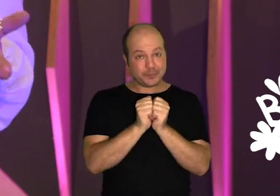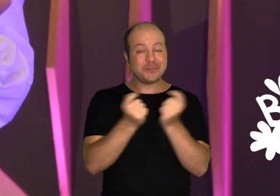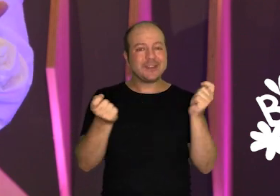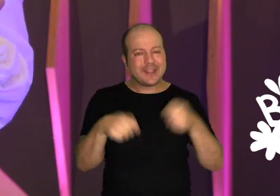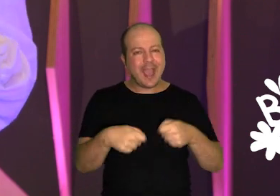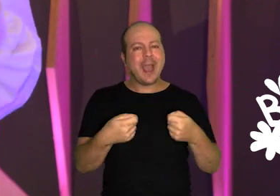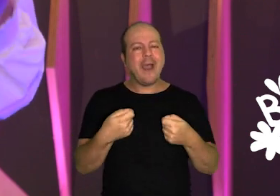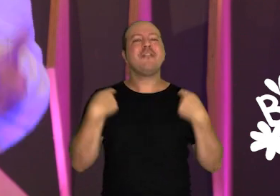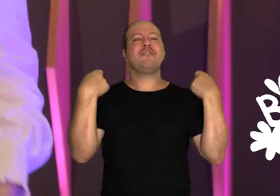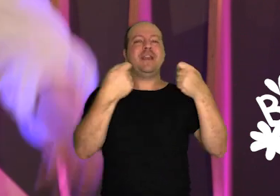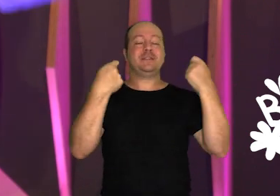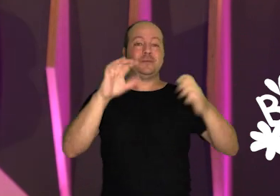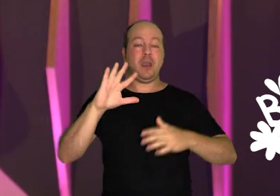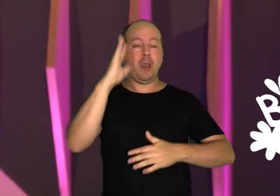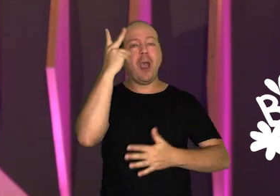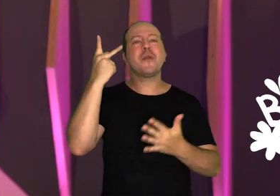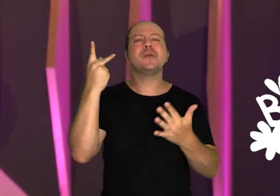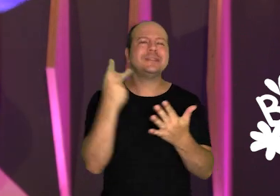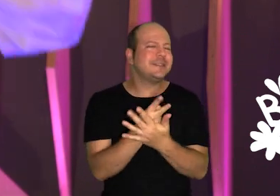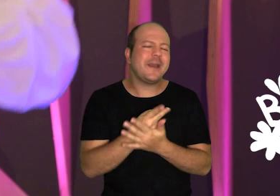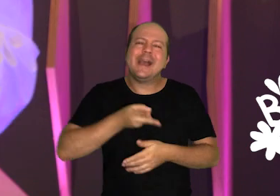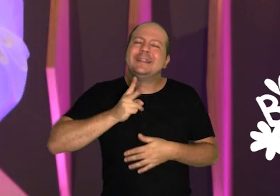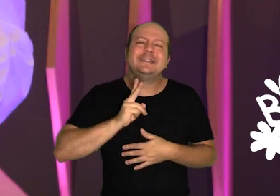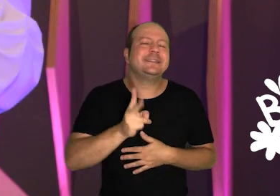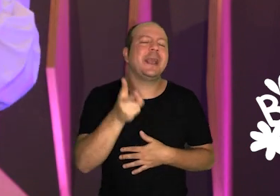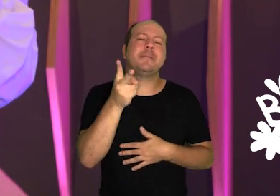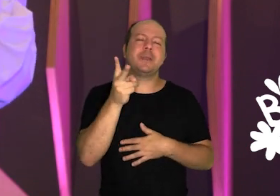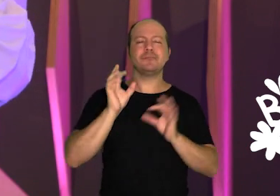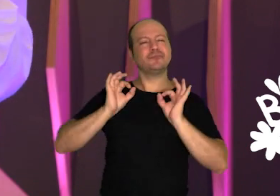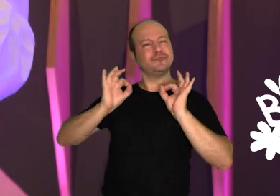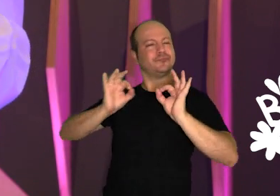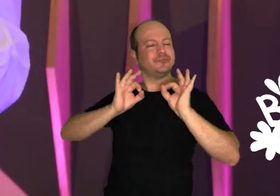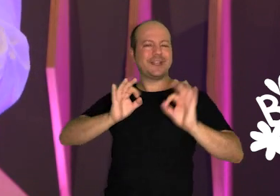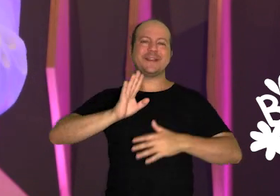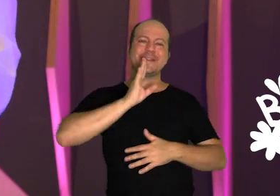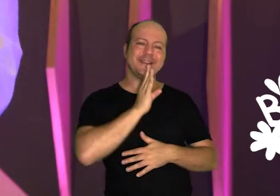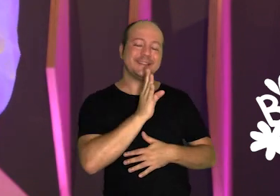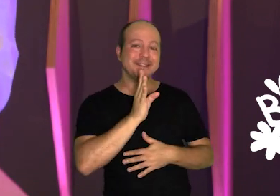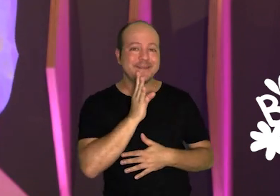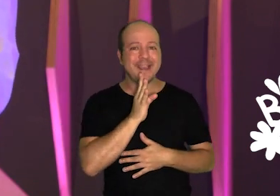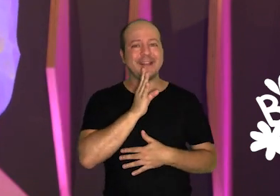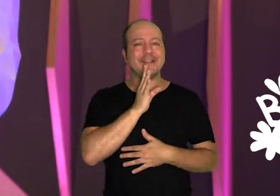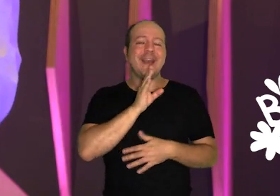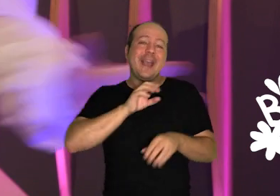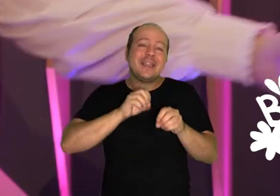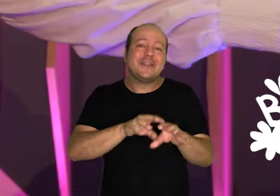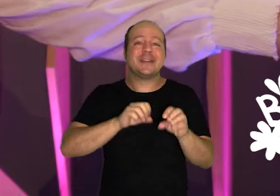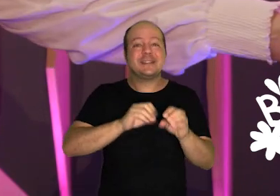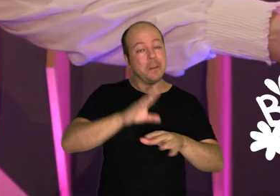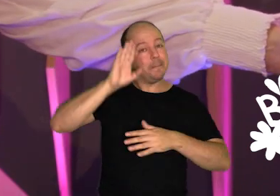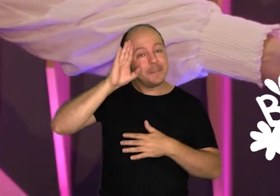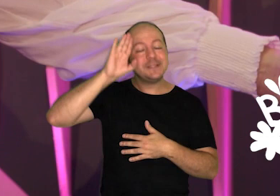este festival acontecesse e venha acontecendo com tanta elegância, com tanto conhecimento, com tanta educação